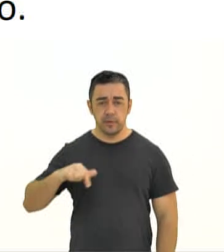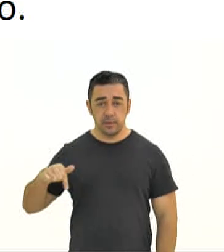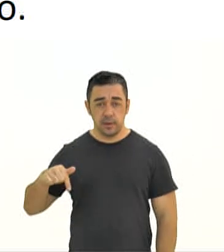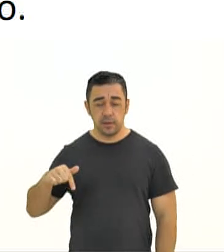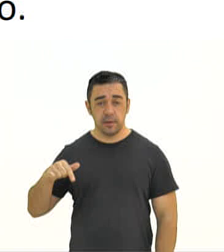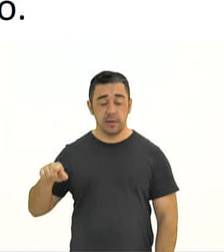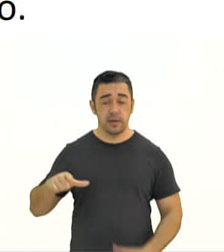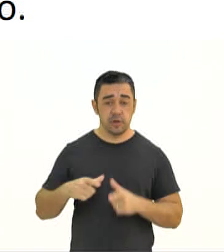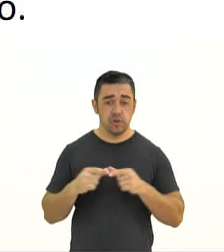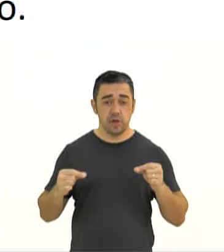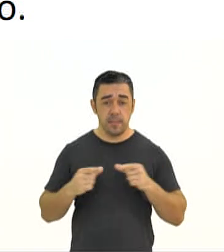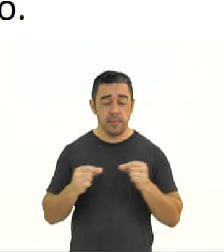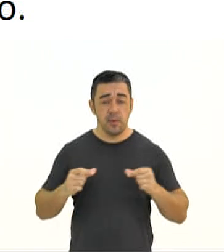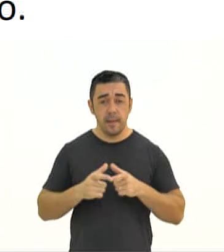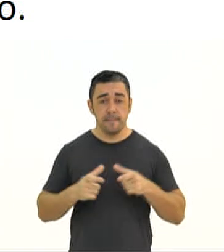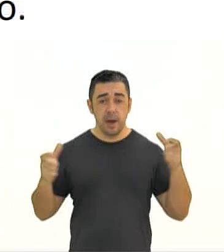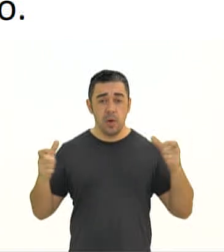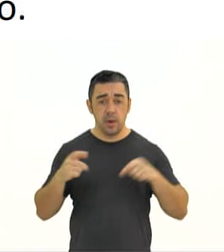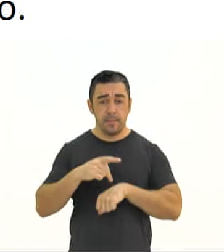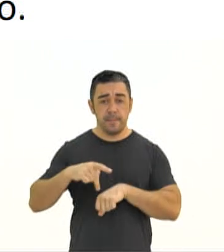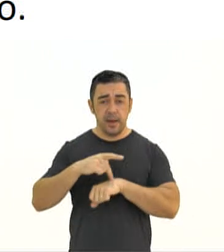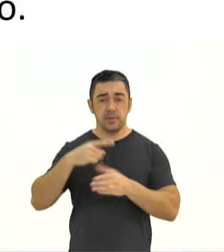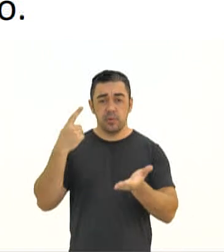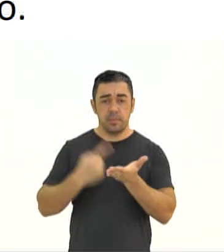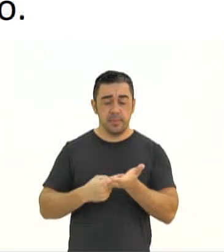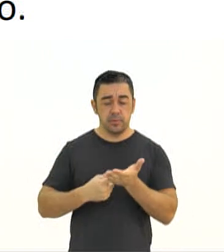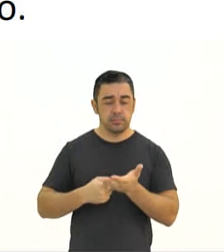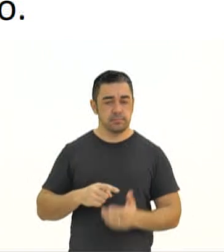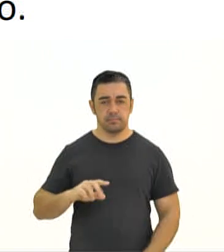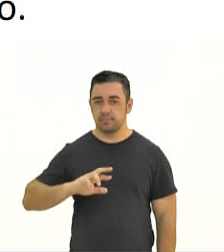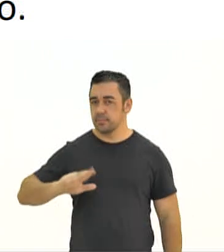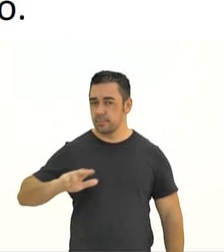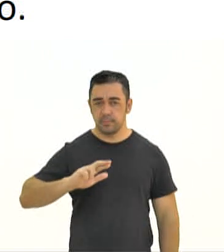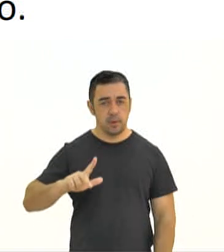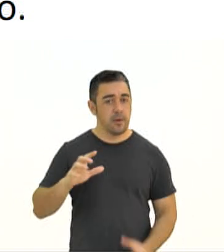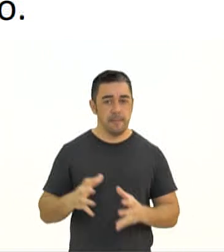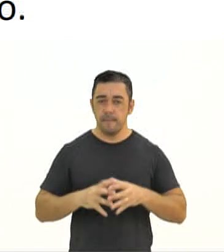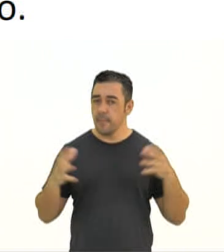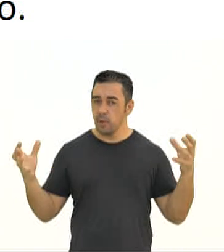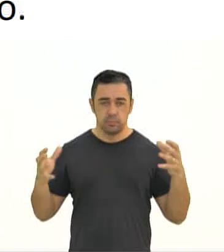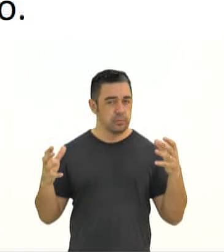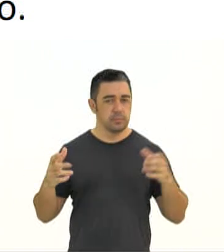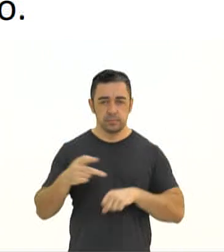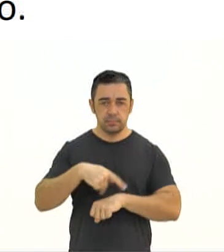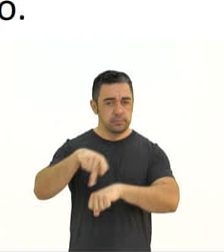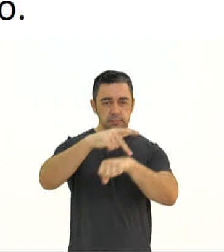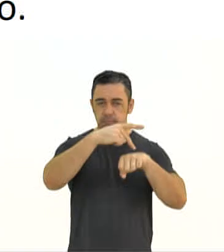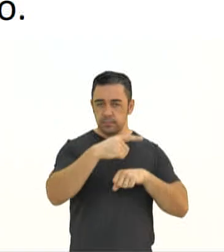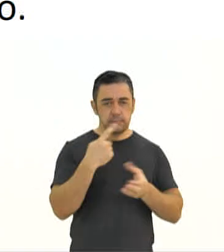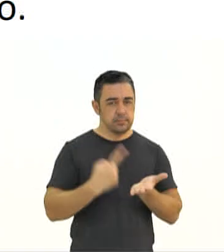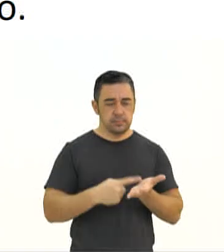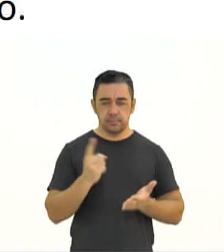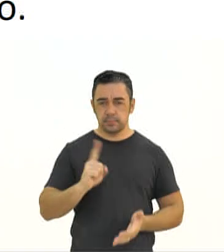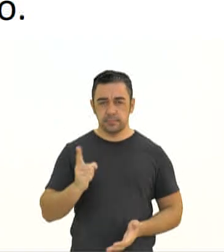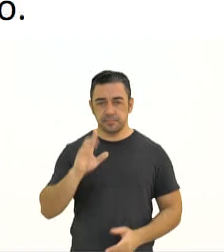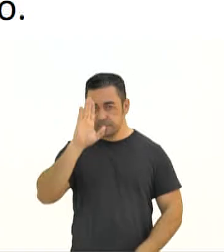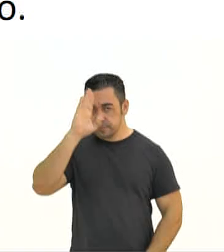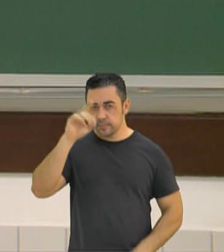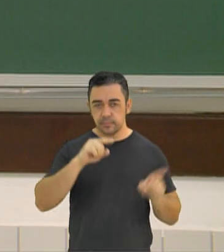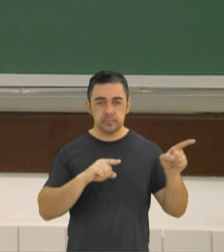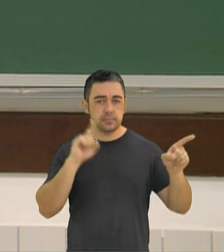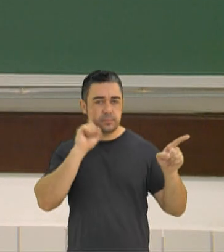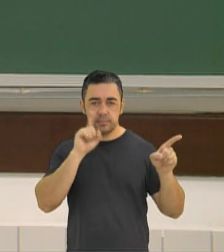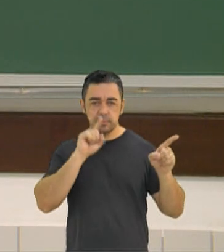quando a maioria dos países desenvolvidos firma compromisso. Na verdade, não houve essa maioridade dos países, principalmente Estados Unidos, que